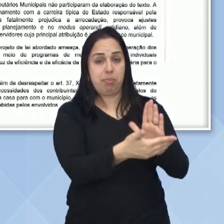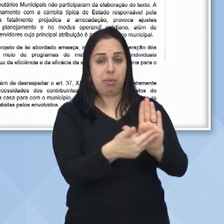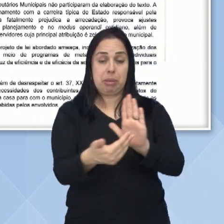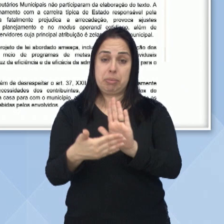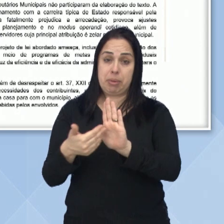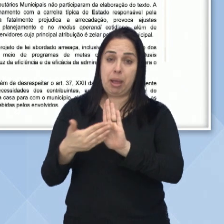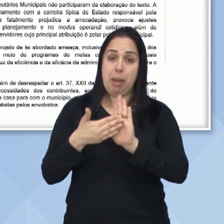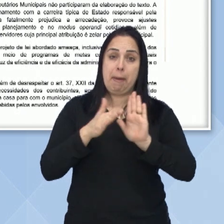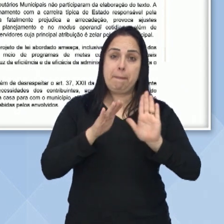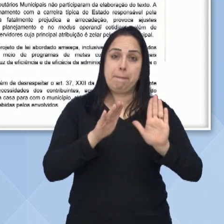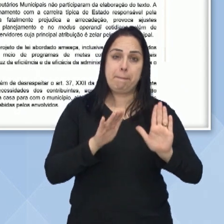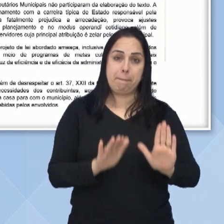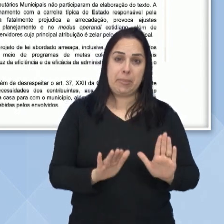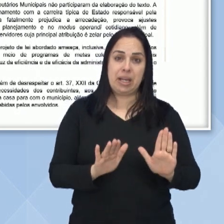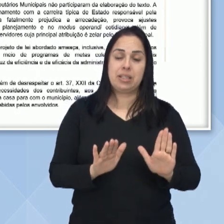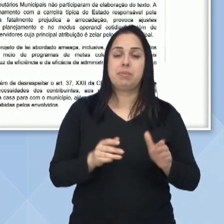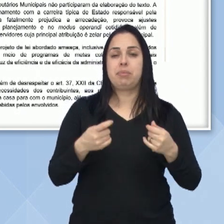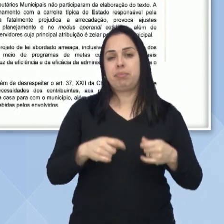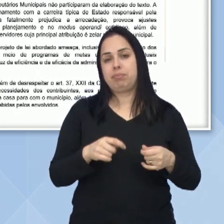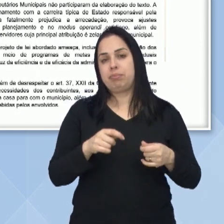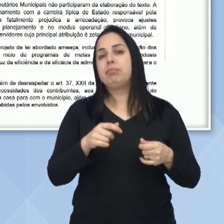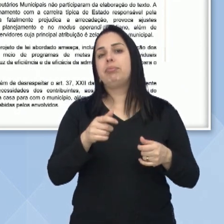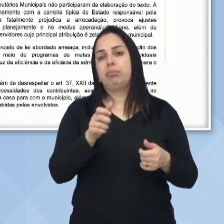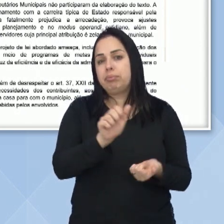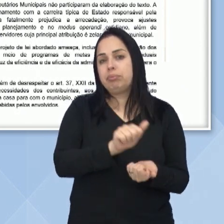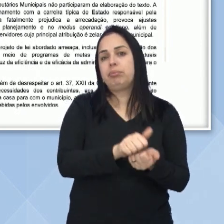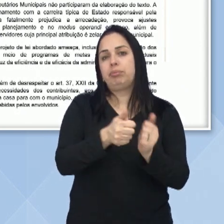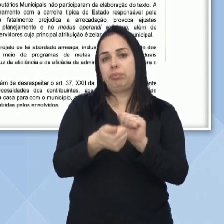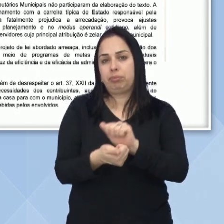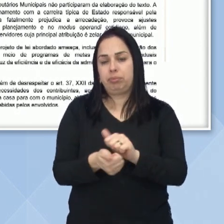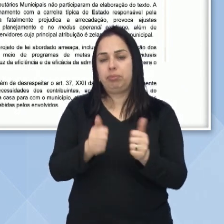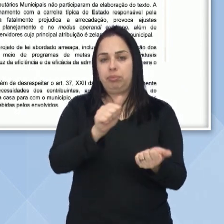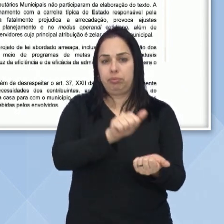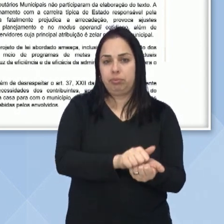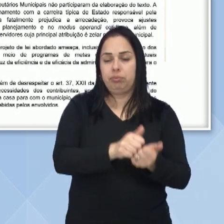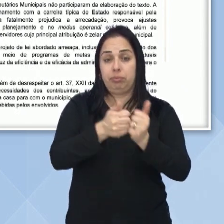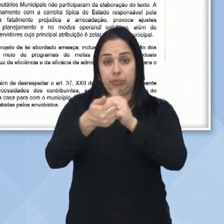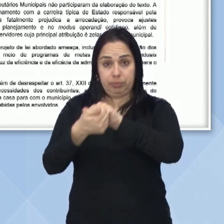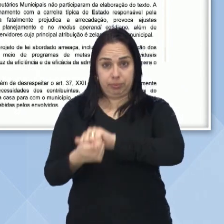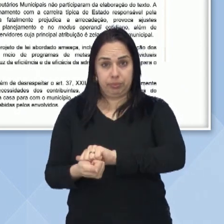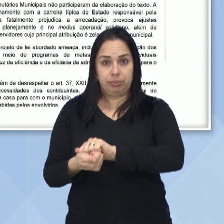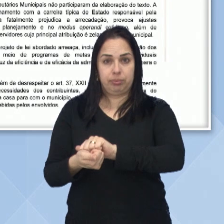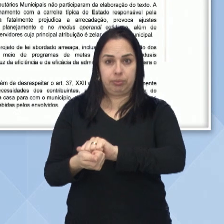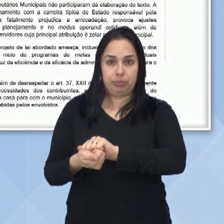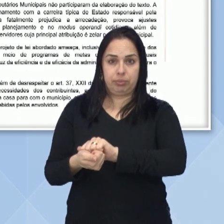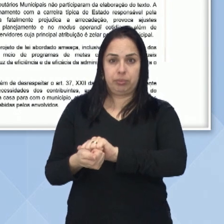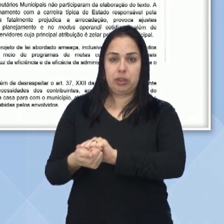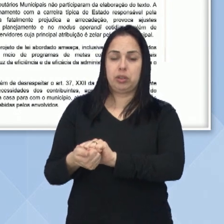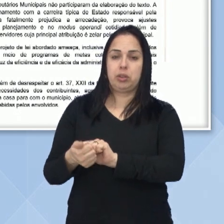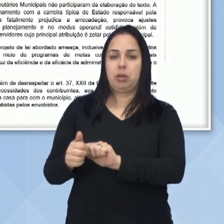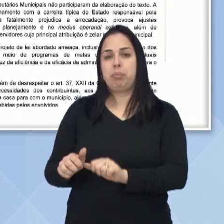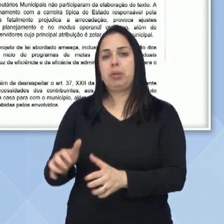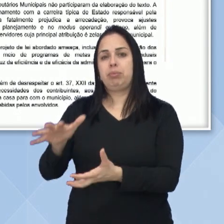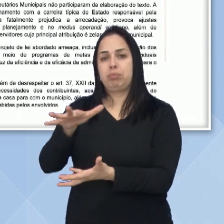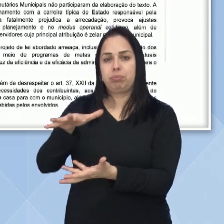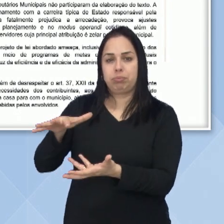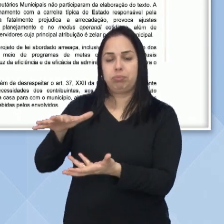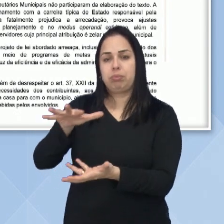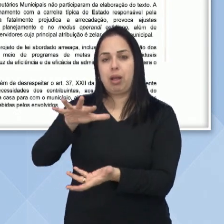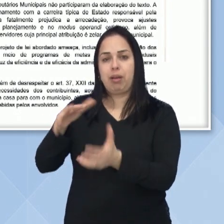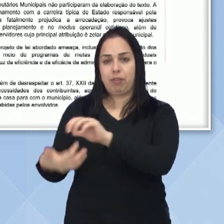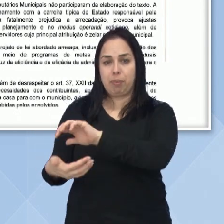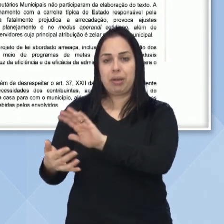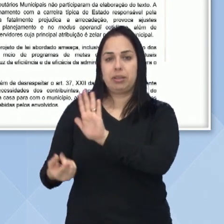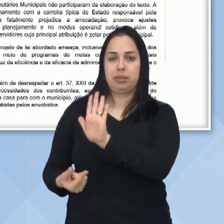uma vez que as devidas adaptações aos novos moldes tributários estão